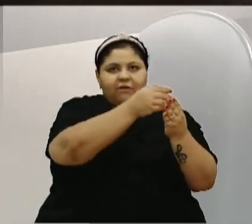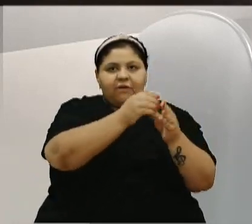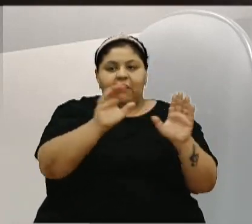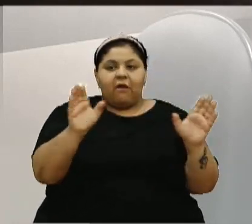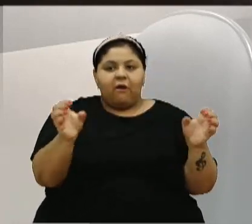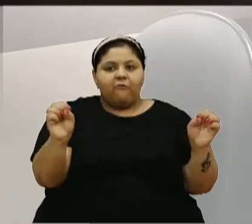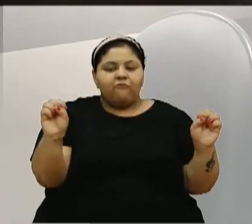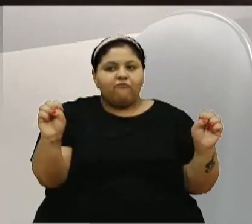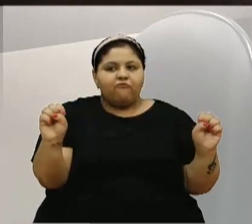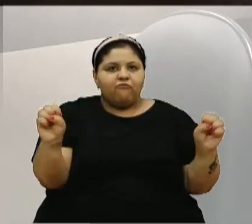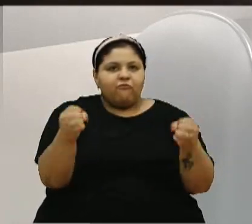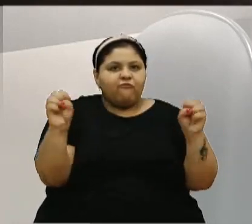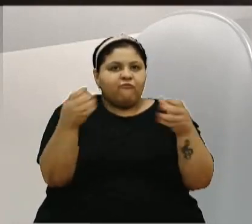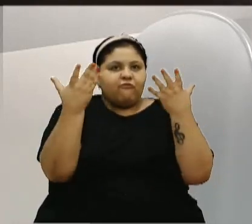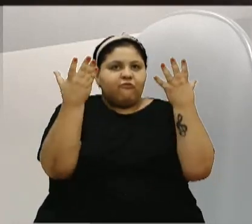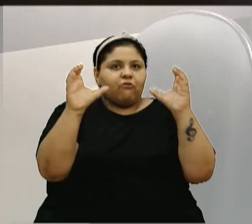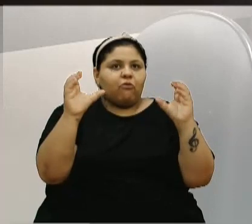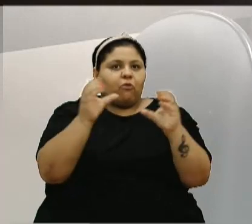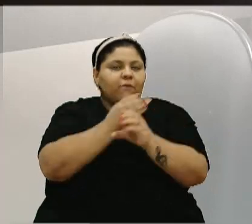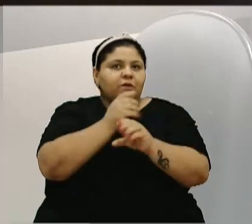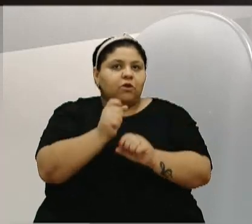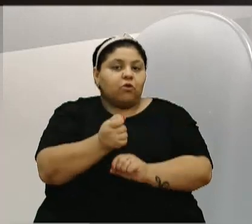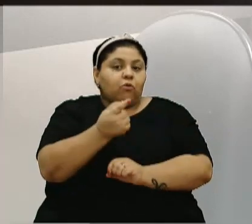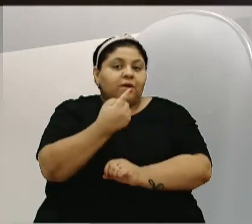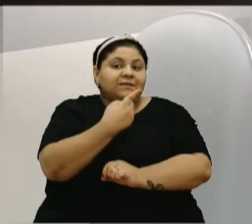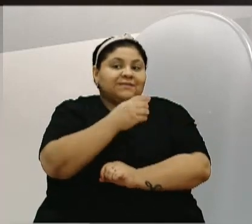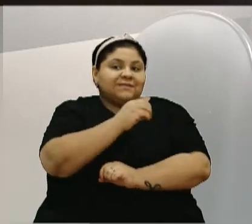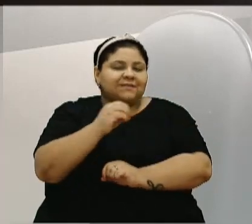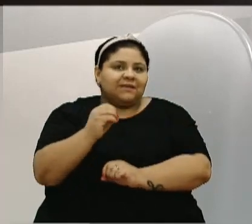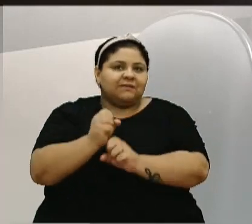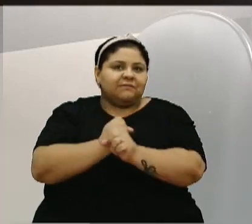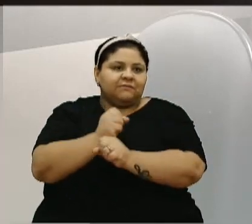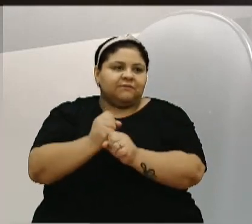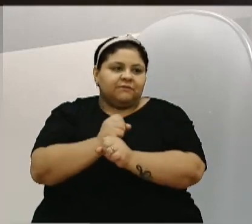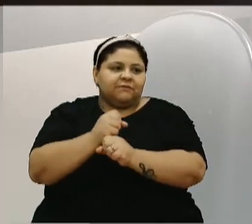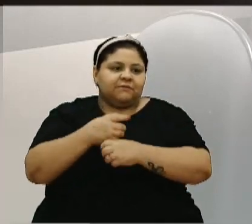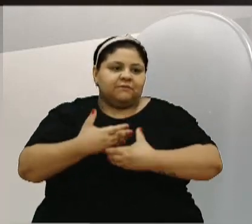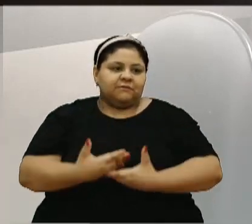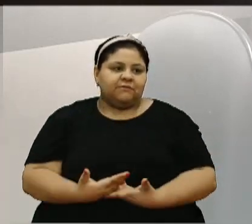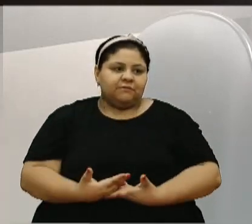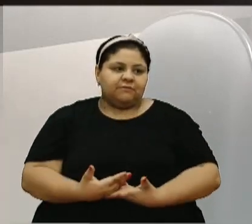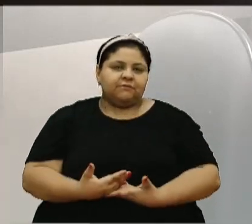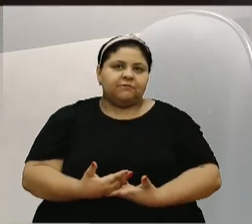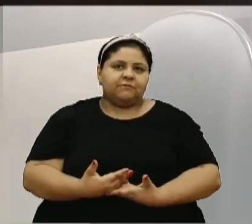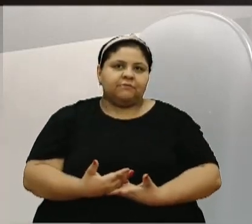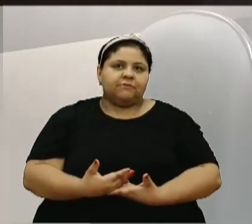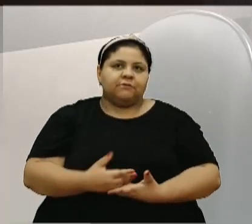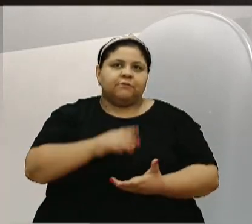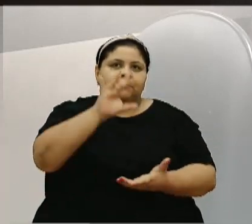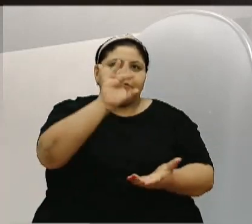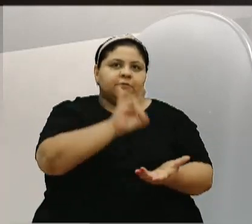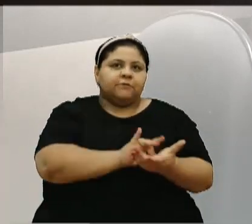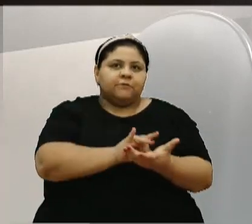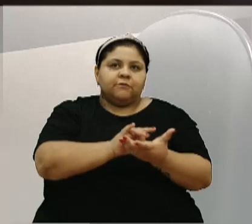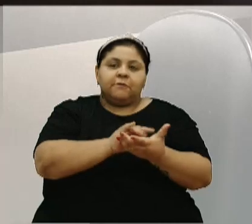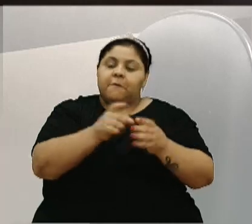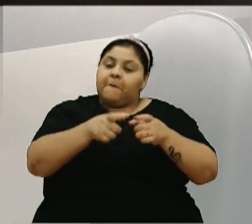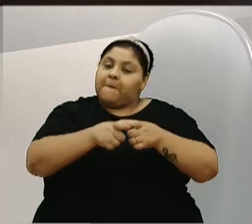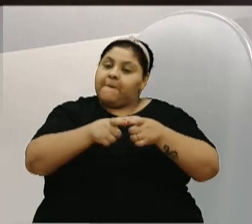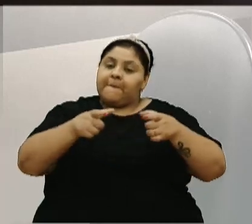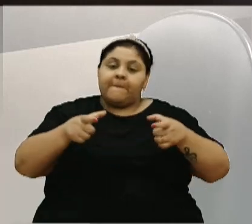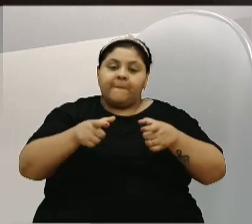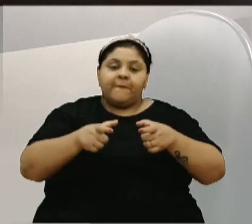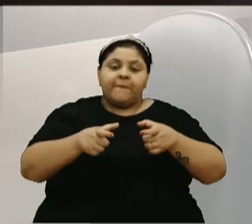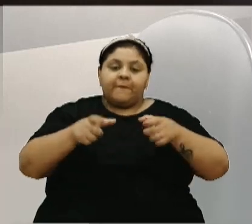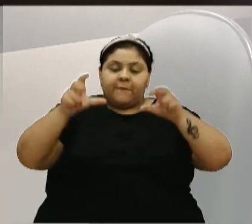Uva está completando praticamente quase 100 anos, daqui a poucos anos, e ainda não está no calendário oficial. A nossa festa maior,